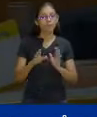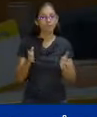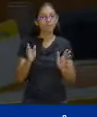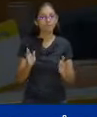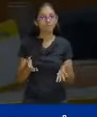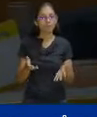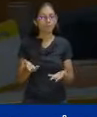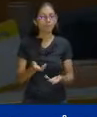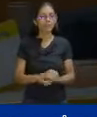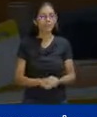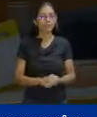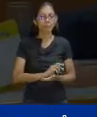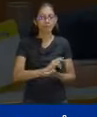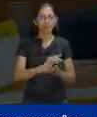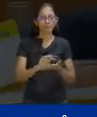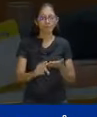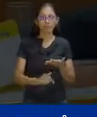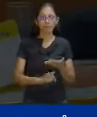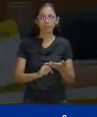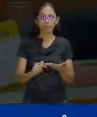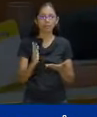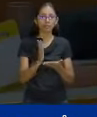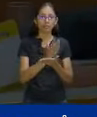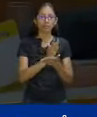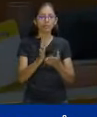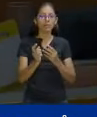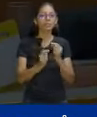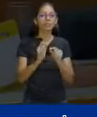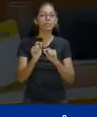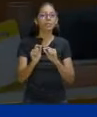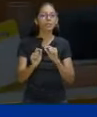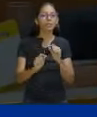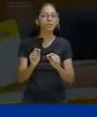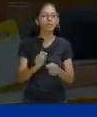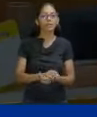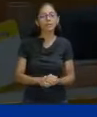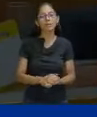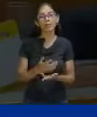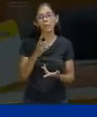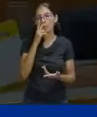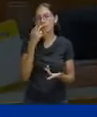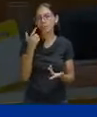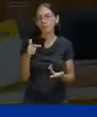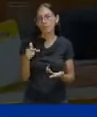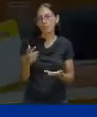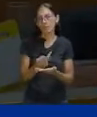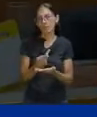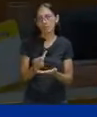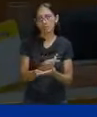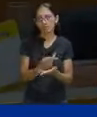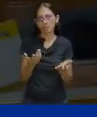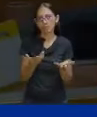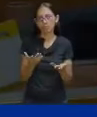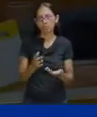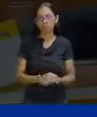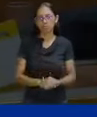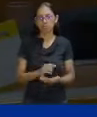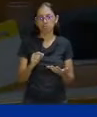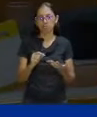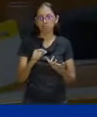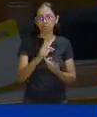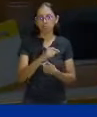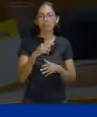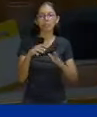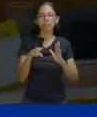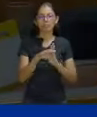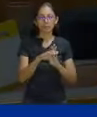análises aqui são de casos concretos, entendeu que naqueles casos concretos não houve violação a um dos princípios, que é o